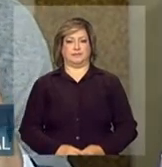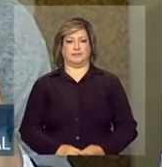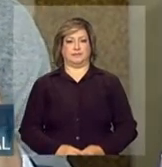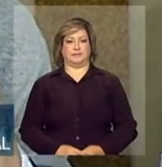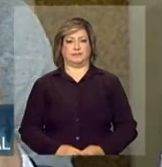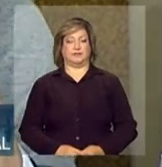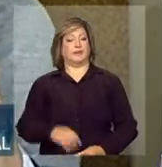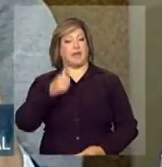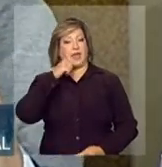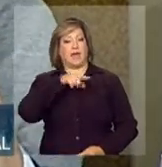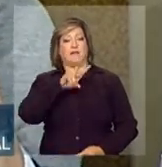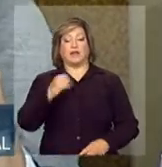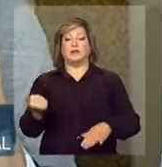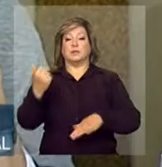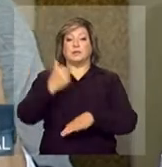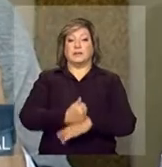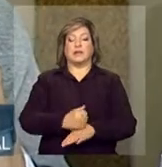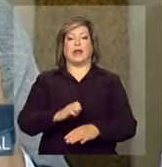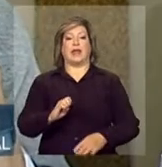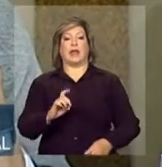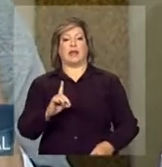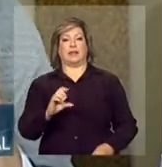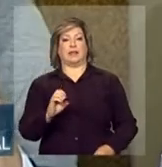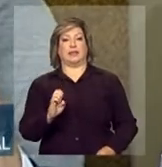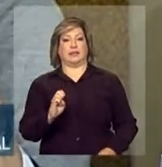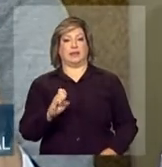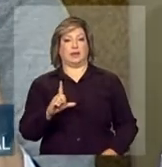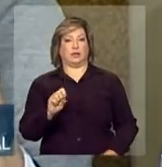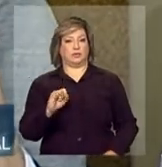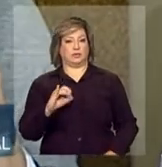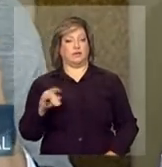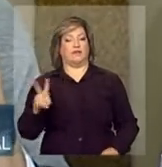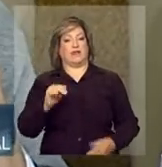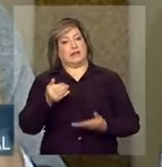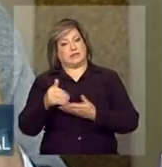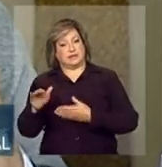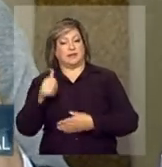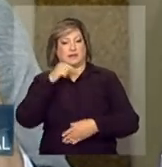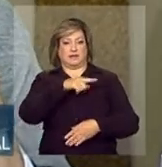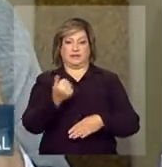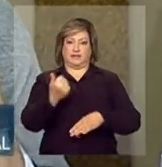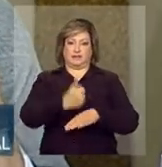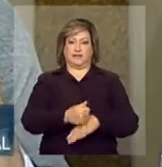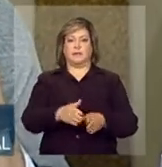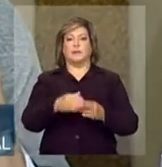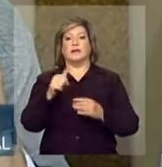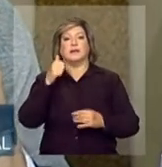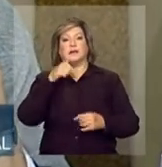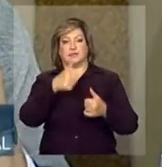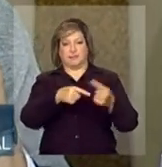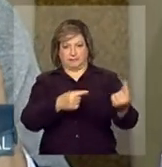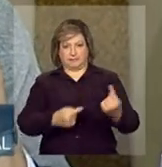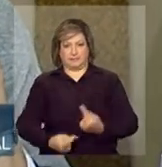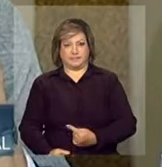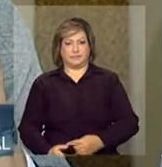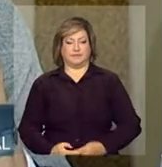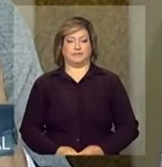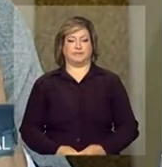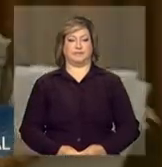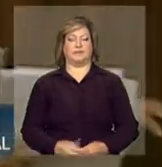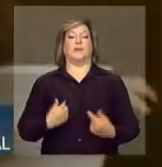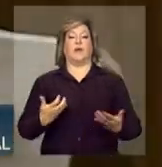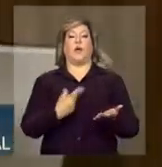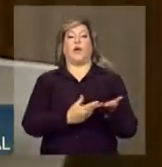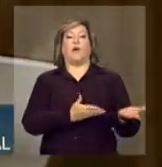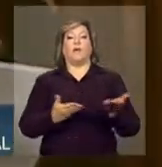ela vai substituir o Edélcio, que vai precisar sair. É preciso que alguém veja onde está a conselheira. Ah, está ali. Quero